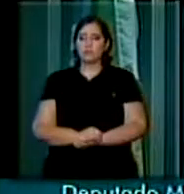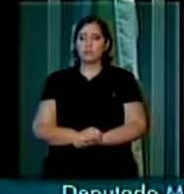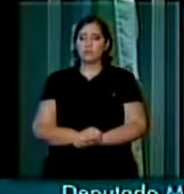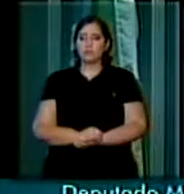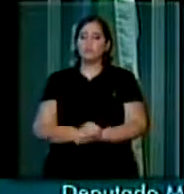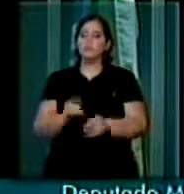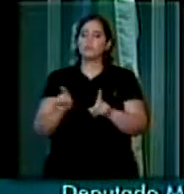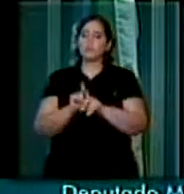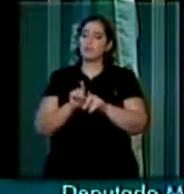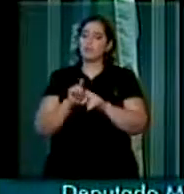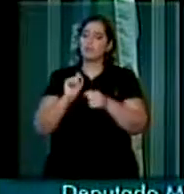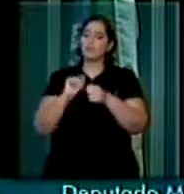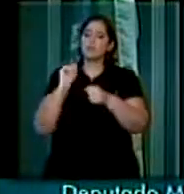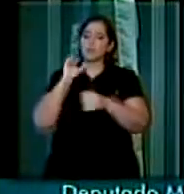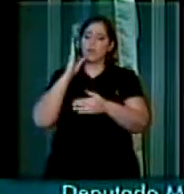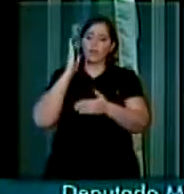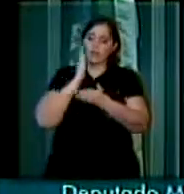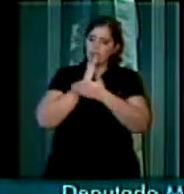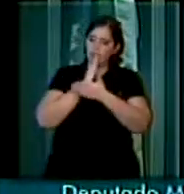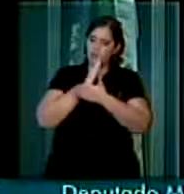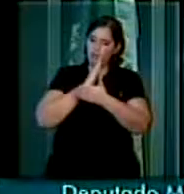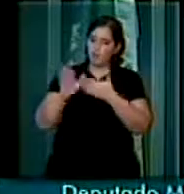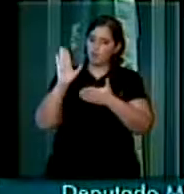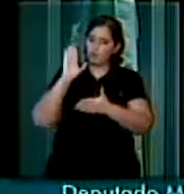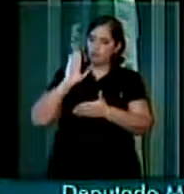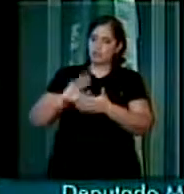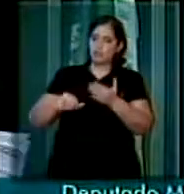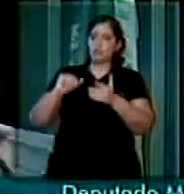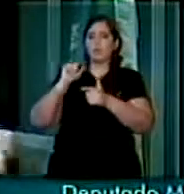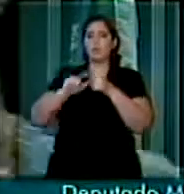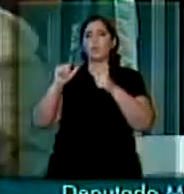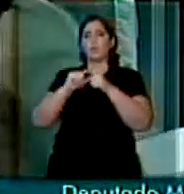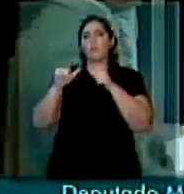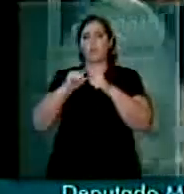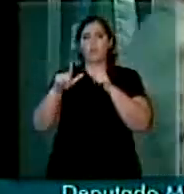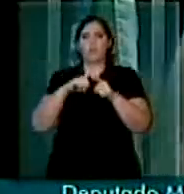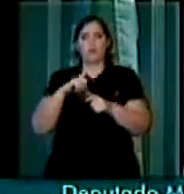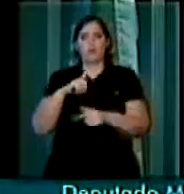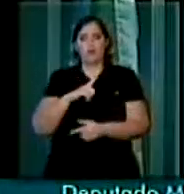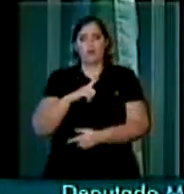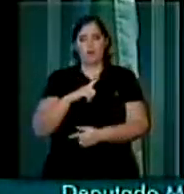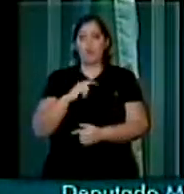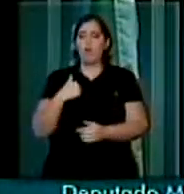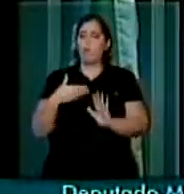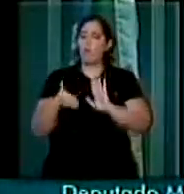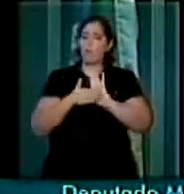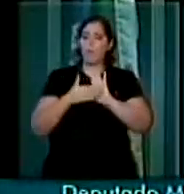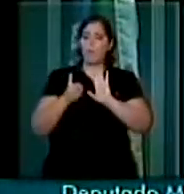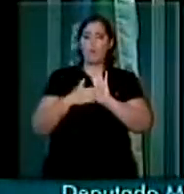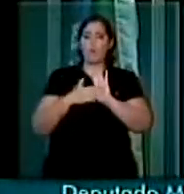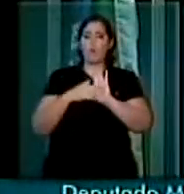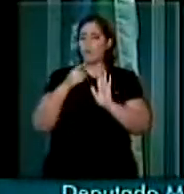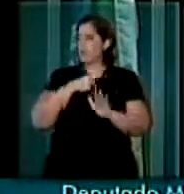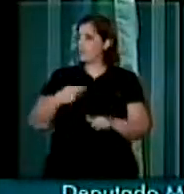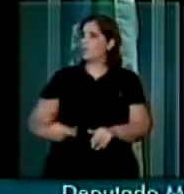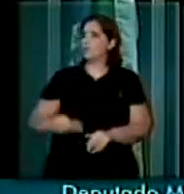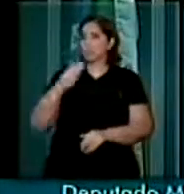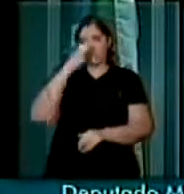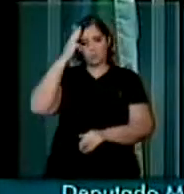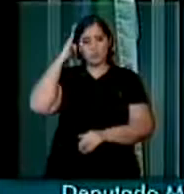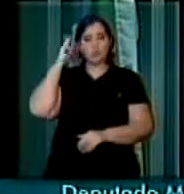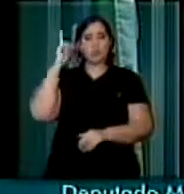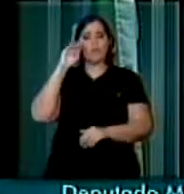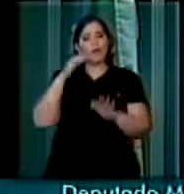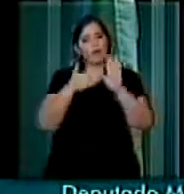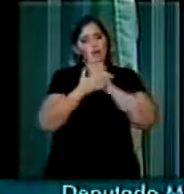Ele exorciza fantasmas que estavam pairando. Eu proponho, presidente Michel Temer vai levar